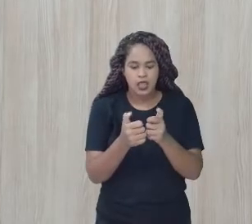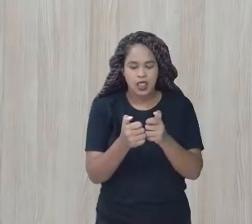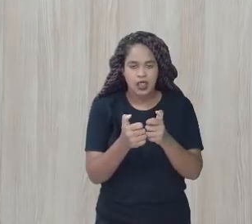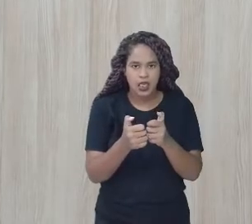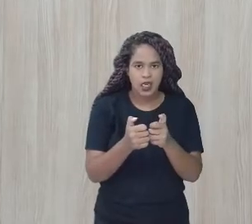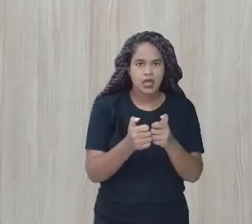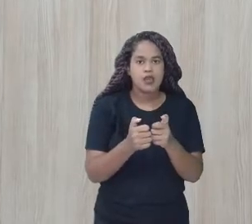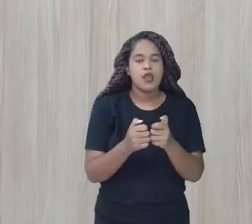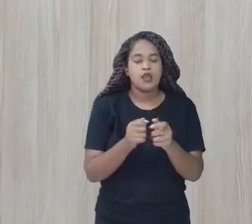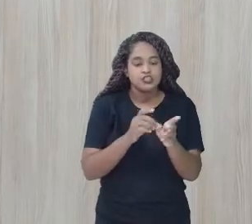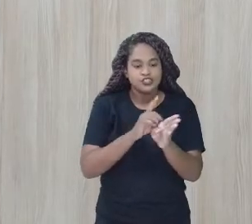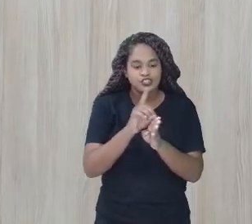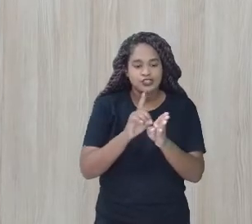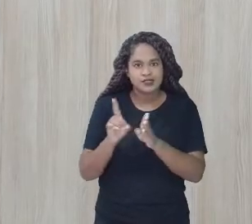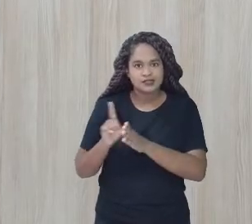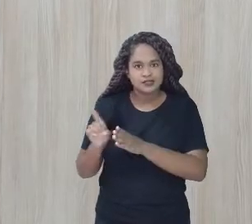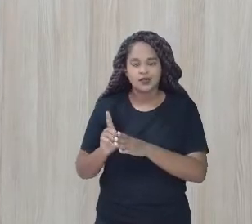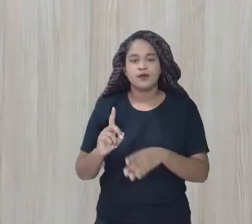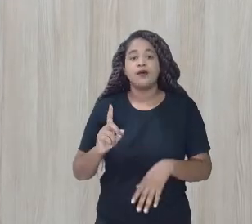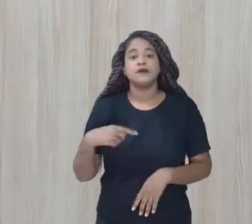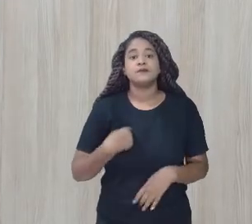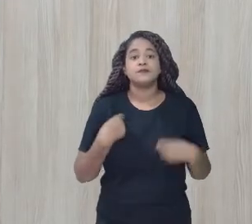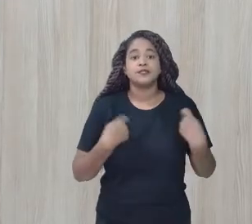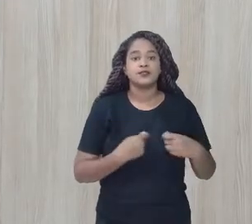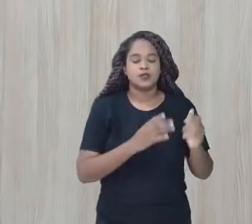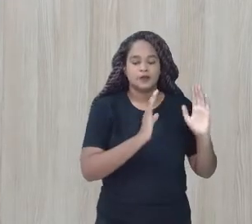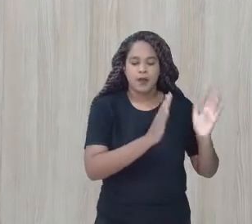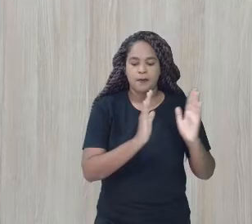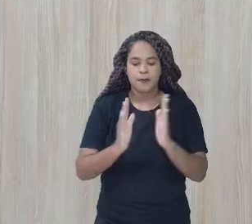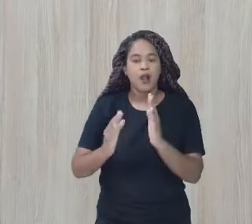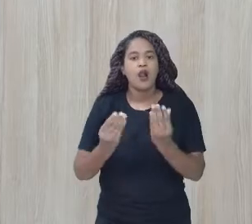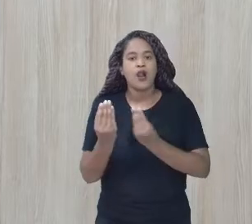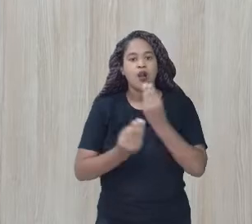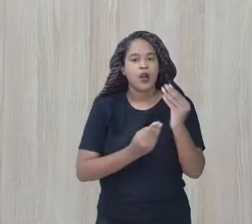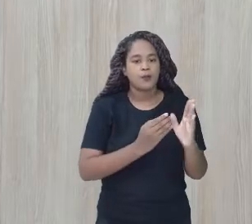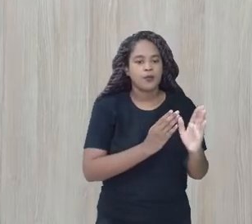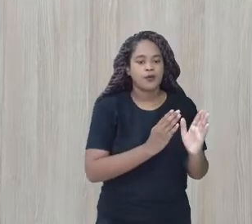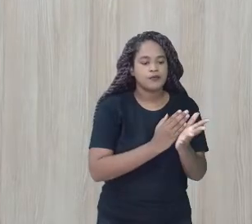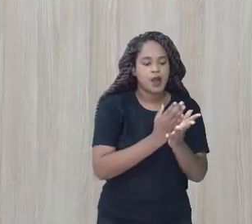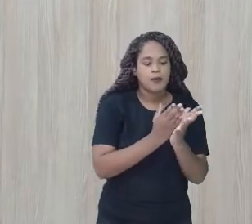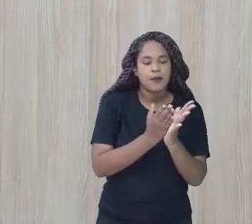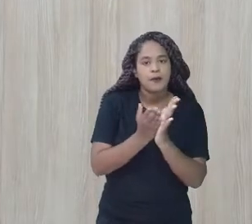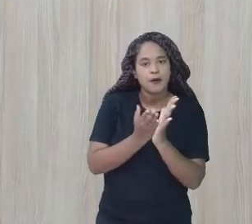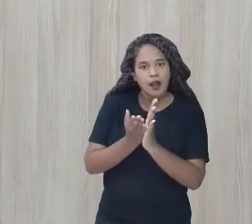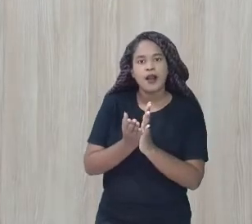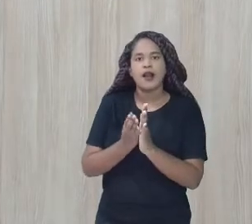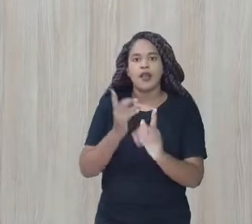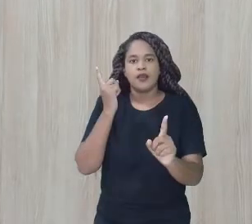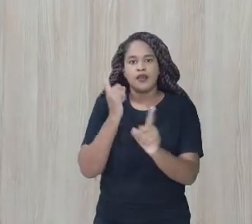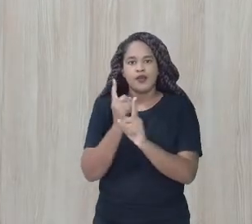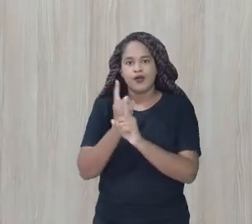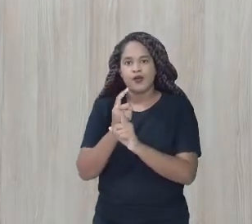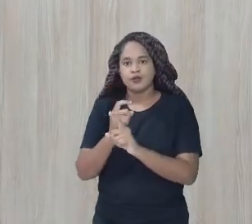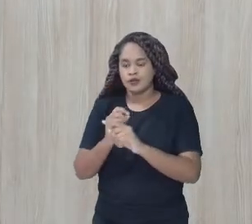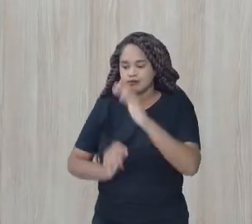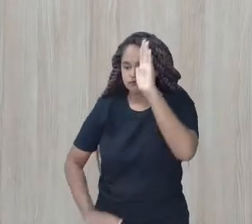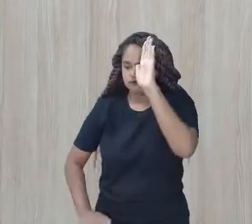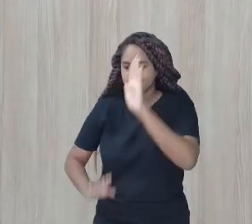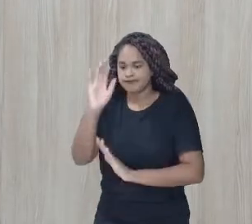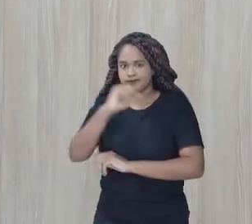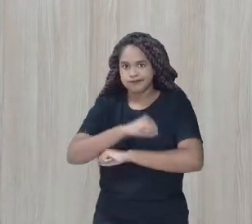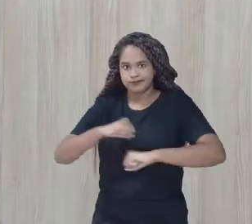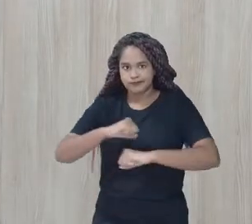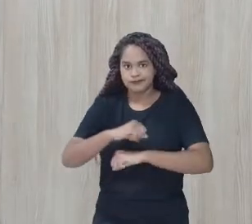ter que ver qual é a sequência que a gente precisa fazer para chegar ali no foguetinho, certo? Veja, eu estou